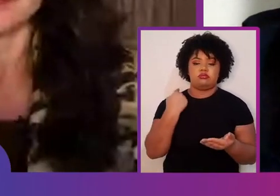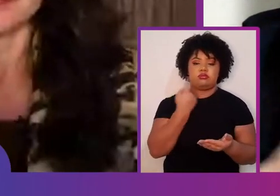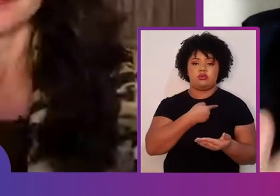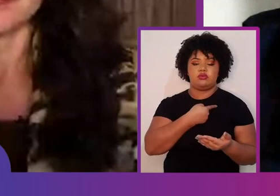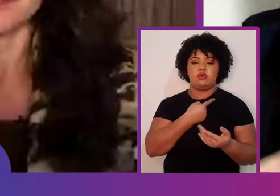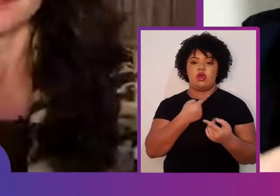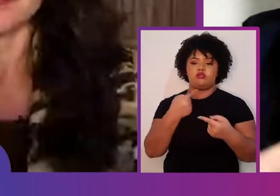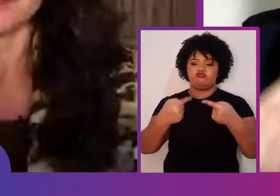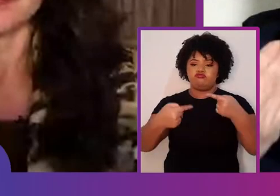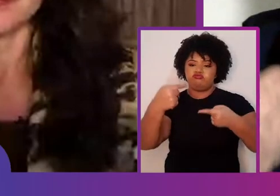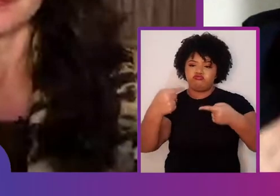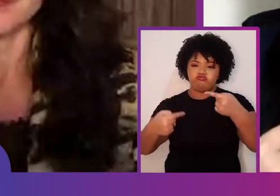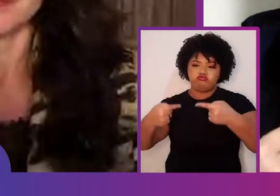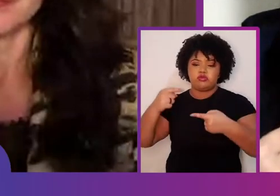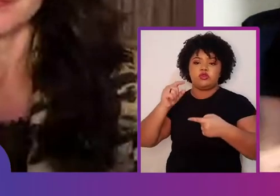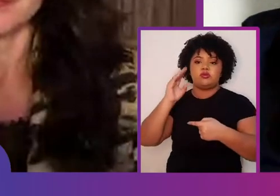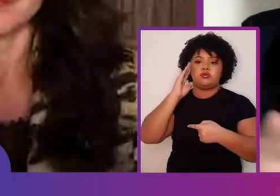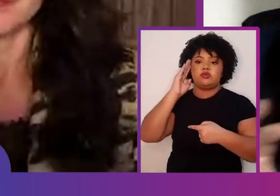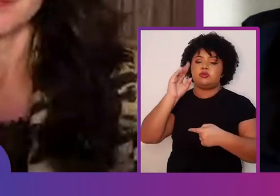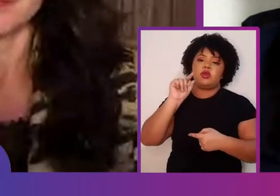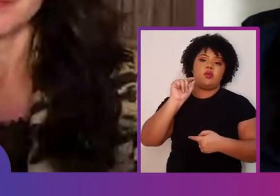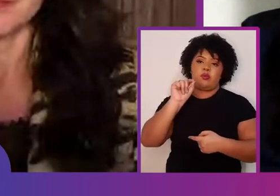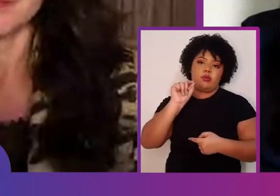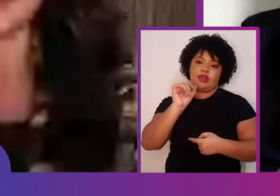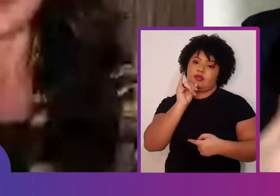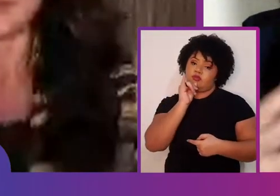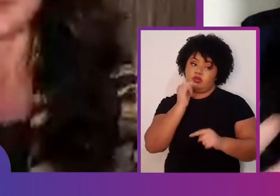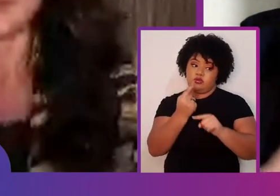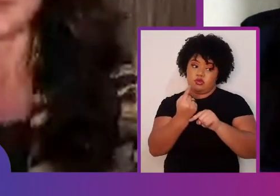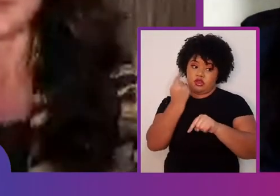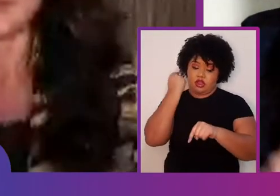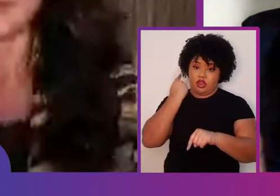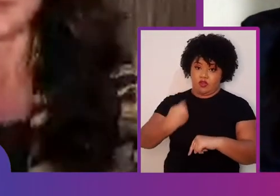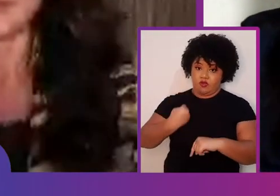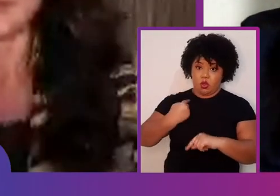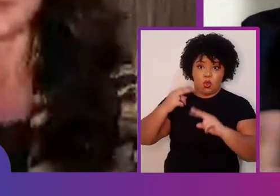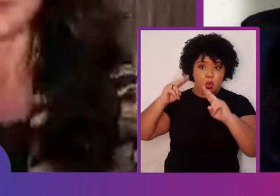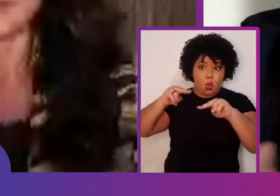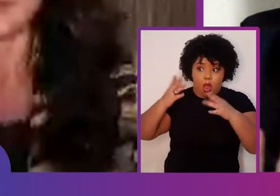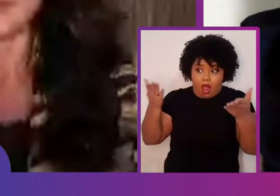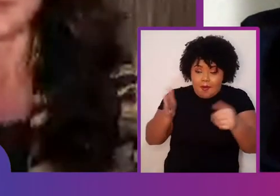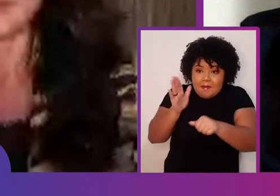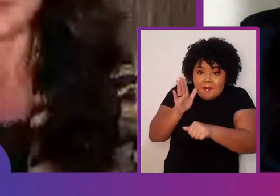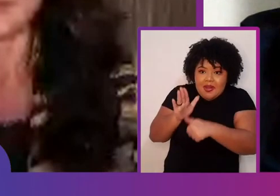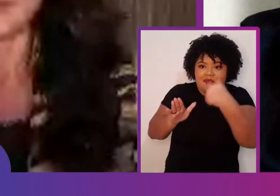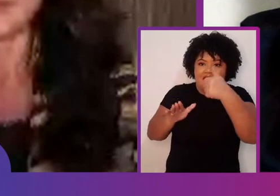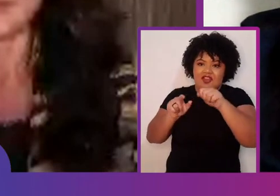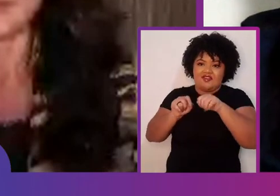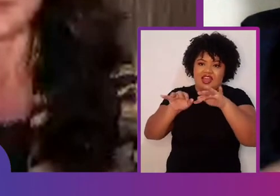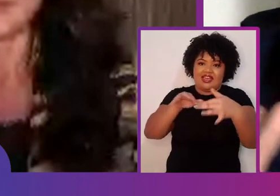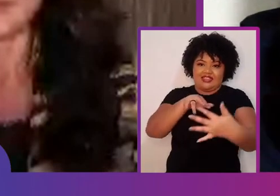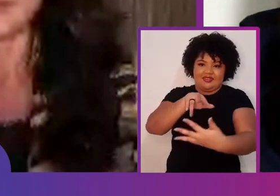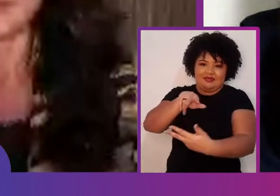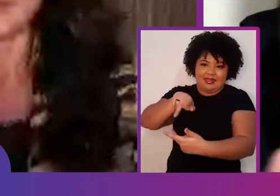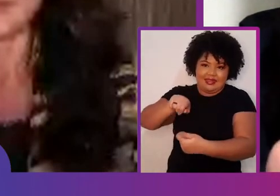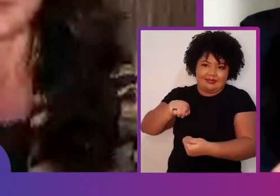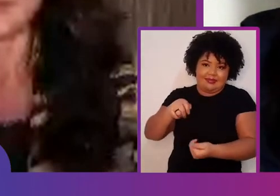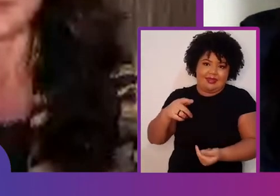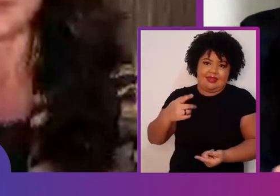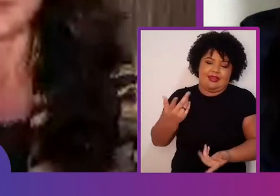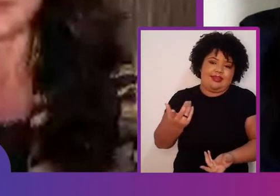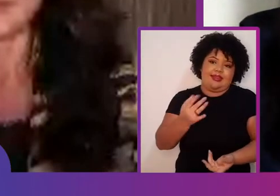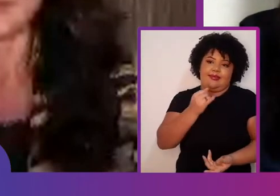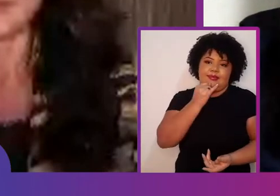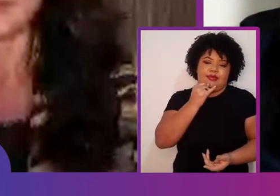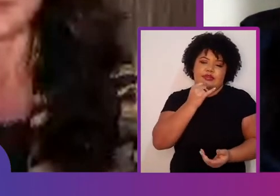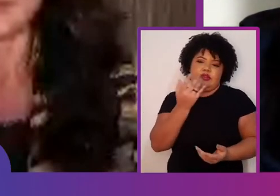seguinte: apesar de nós nunca termos vivido nada parecido, ou se vivemos alguma coisa assim, por exemplo, a AIDS. A